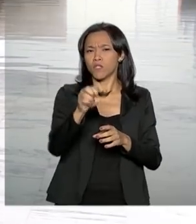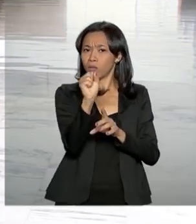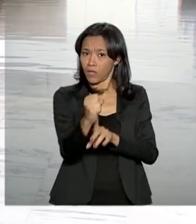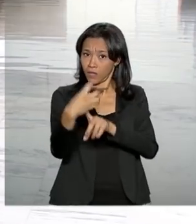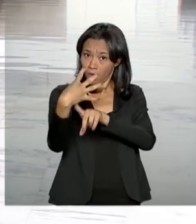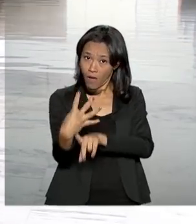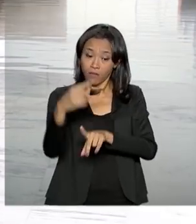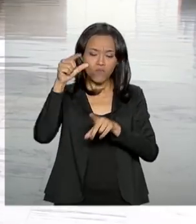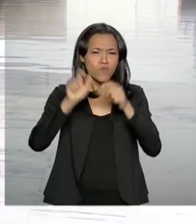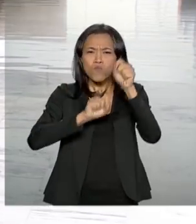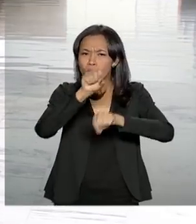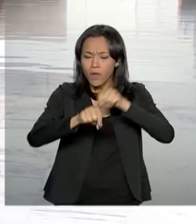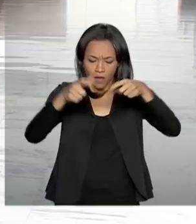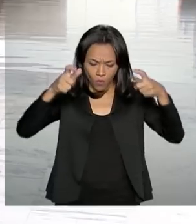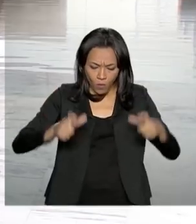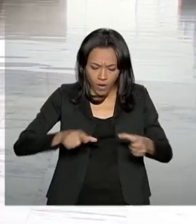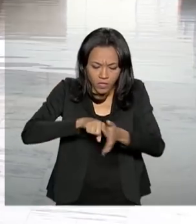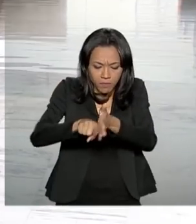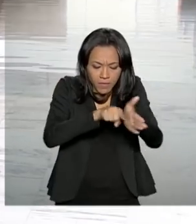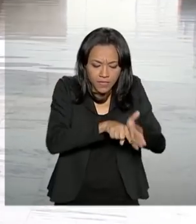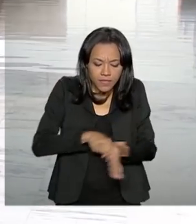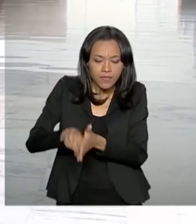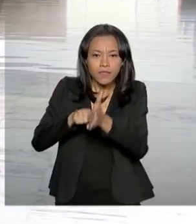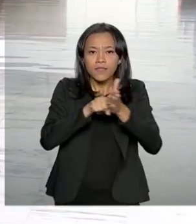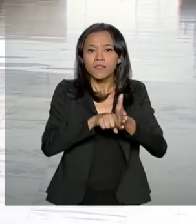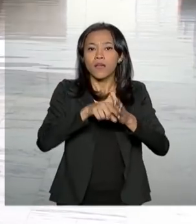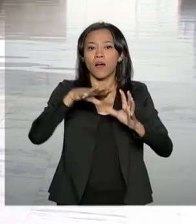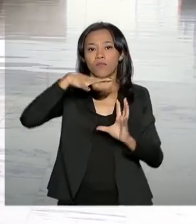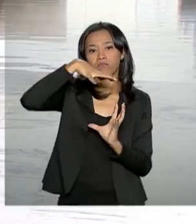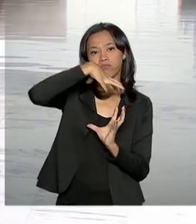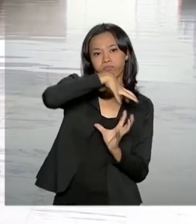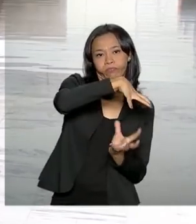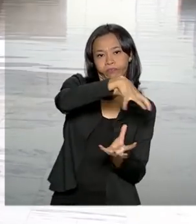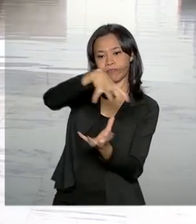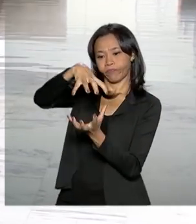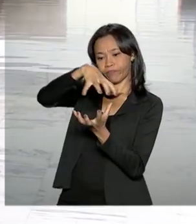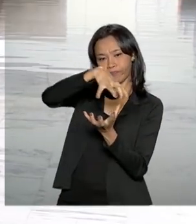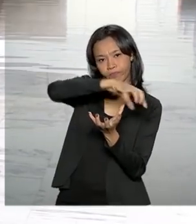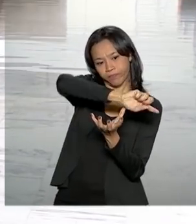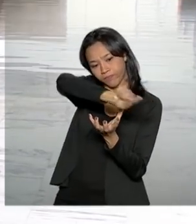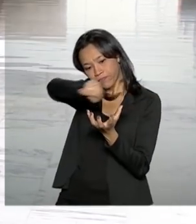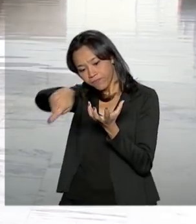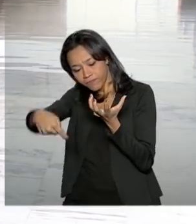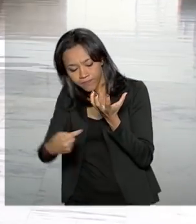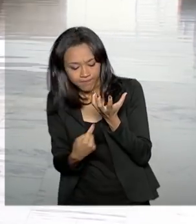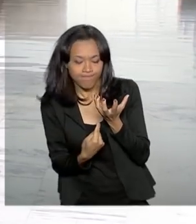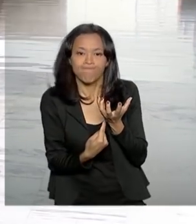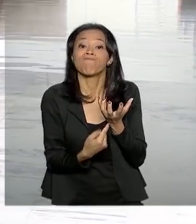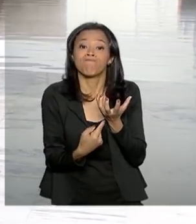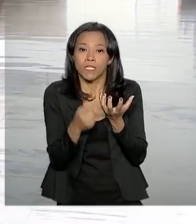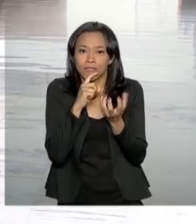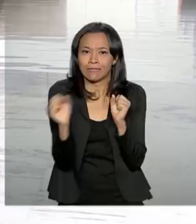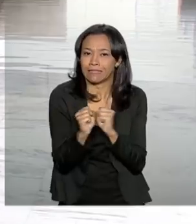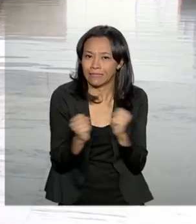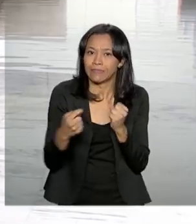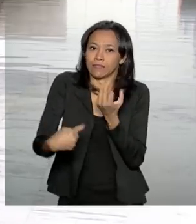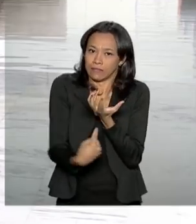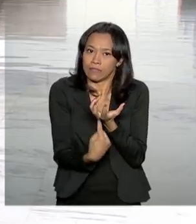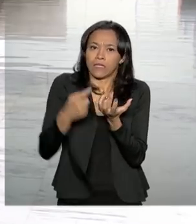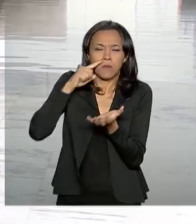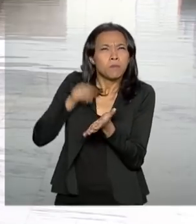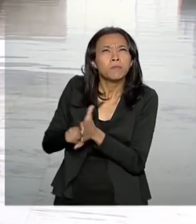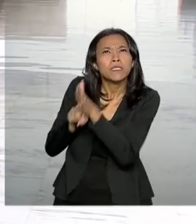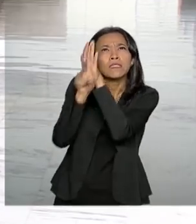É um centro de pesquisa no continente gelado sobre diversos temas, desde alterações climáticas até